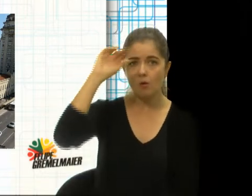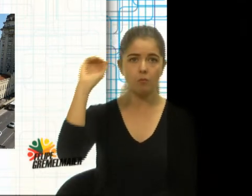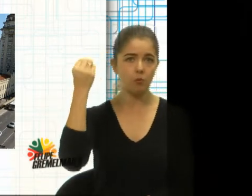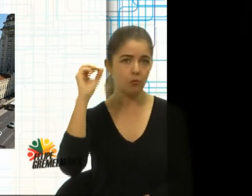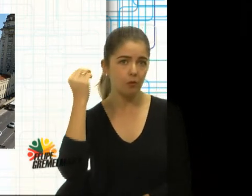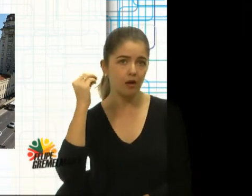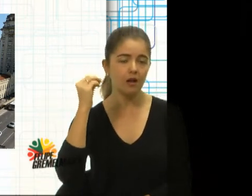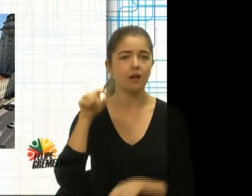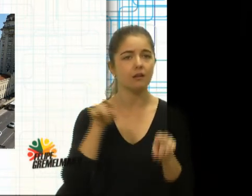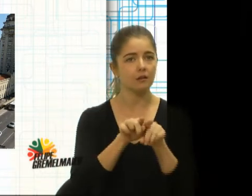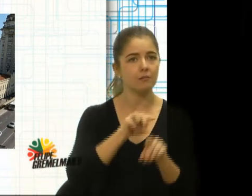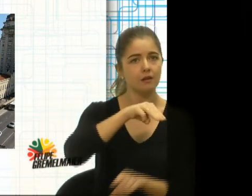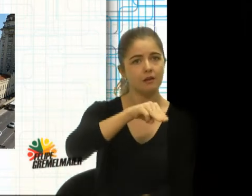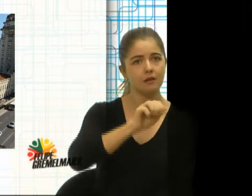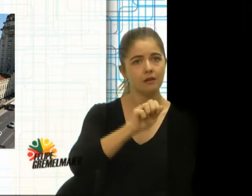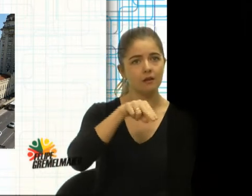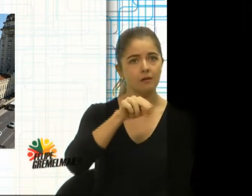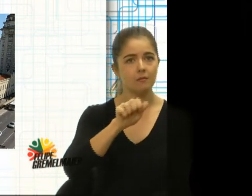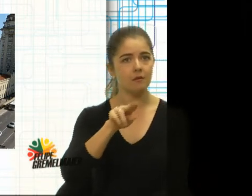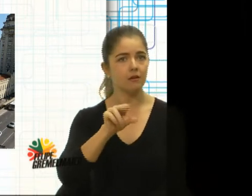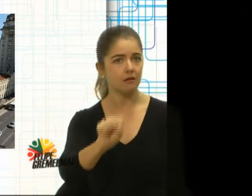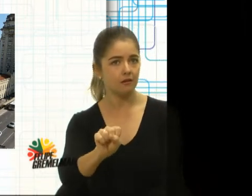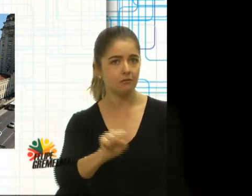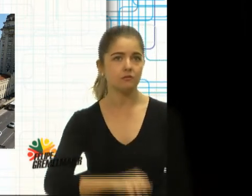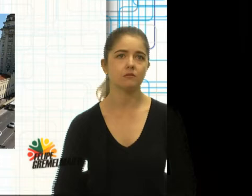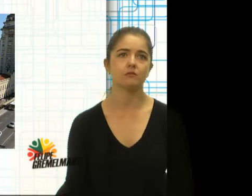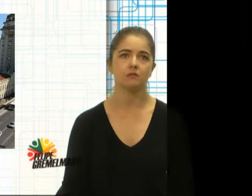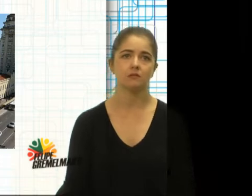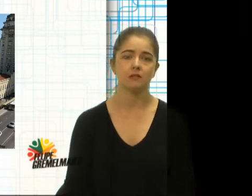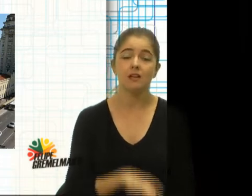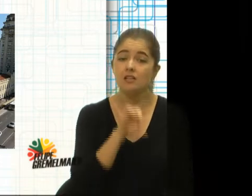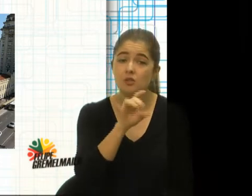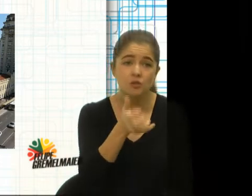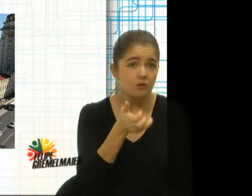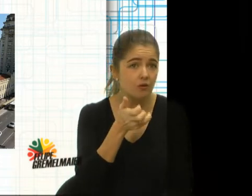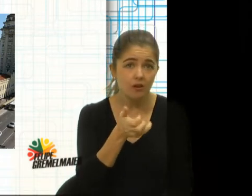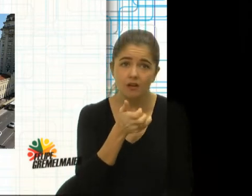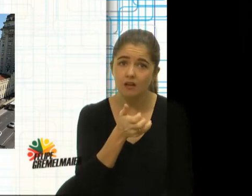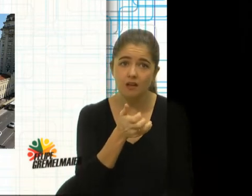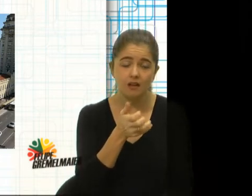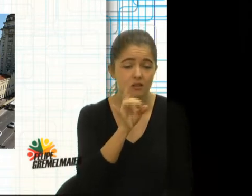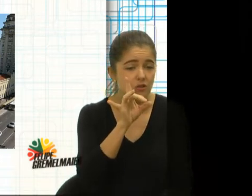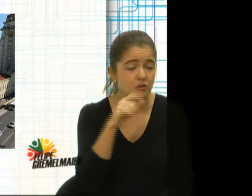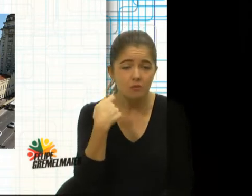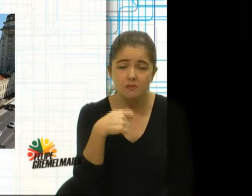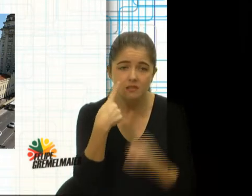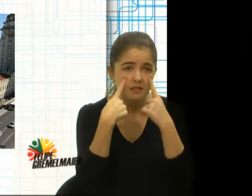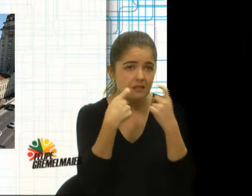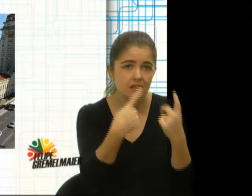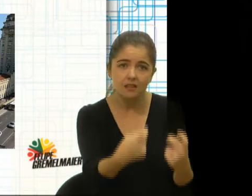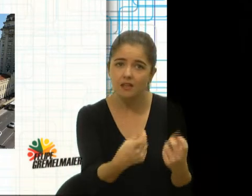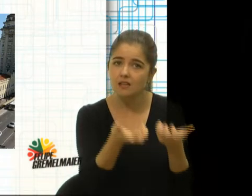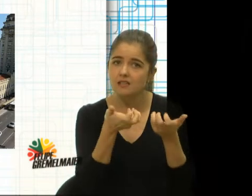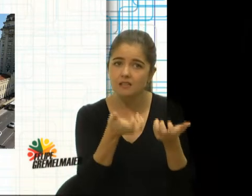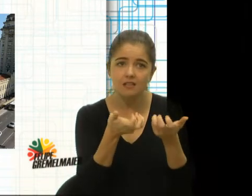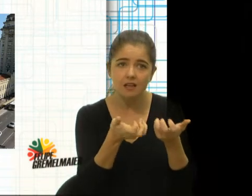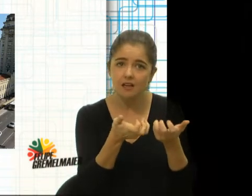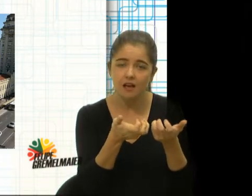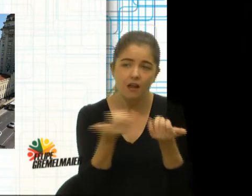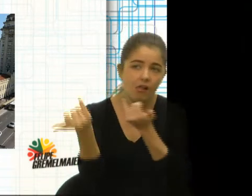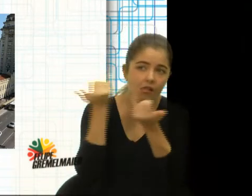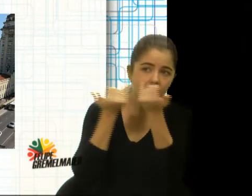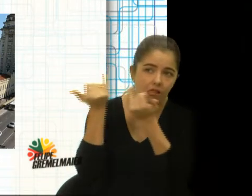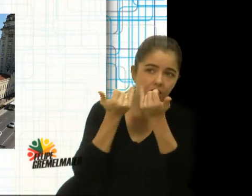Manaus. Então, basta querer ter interesse, buscar a informação, reunir a